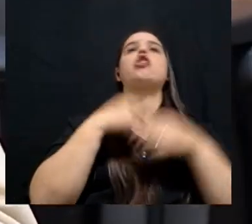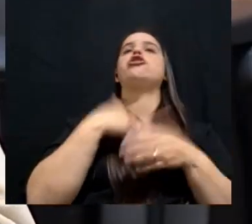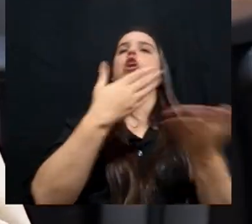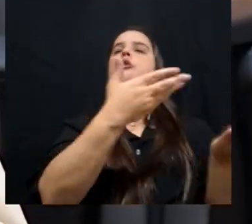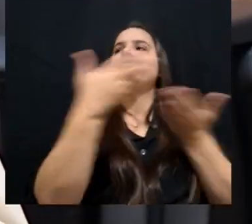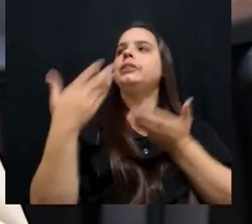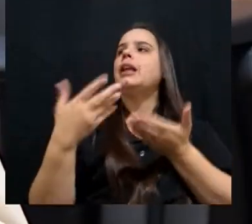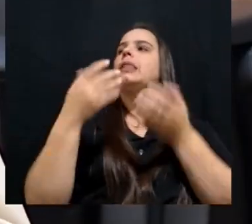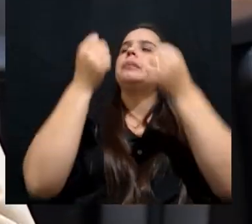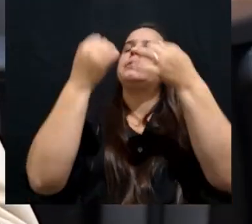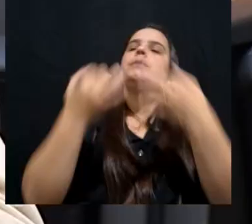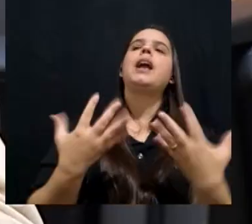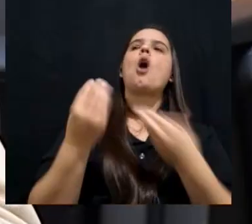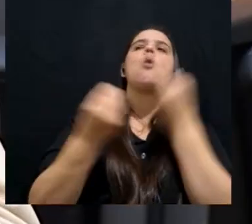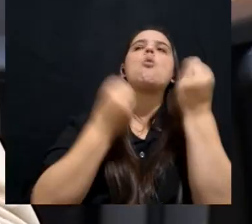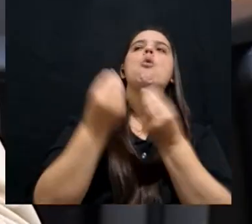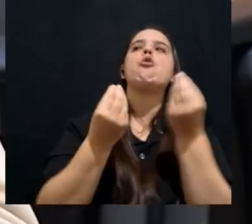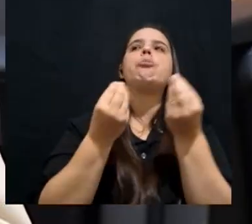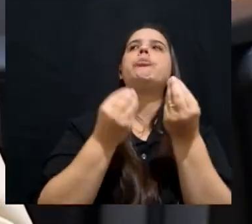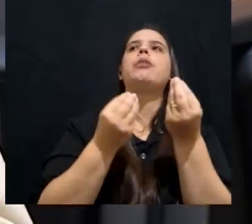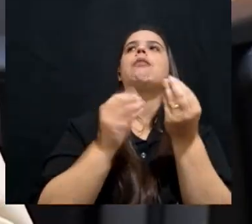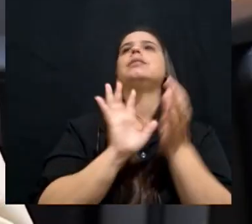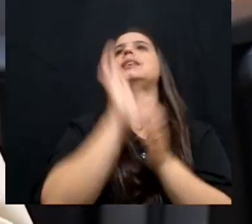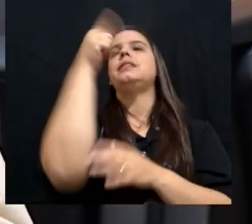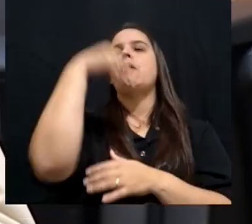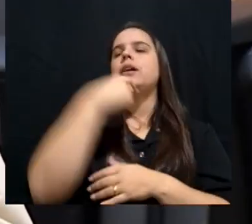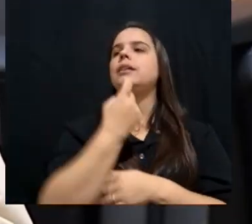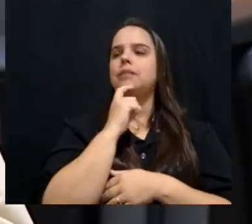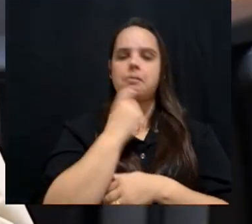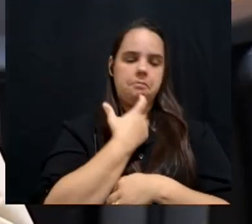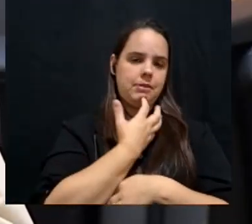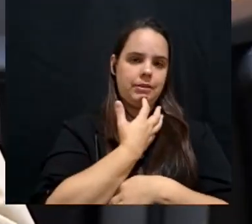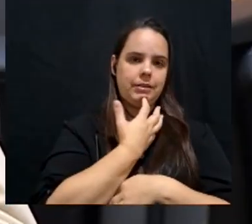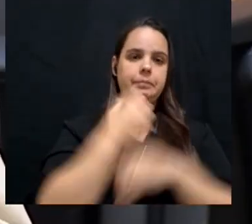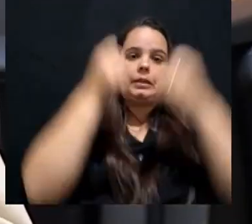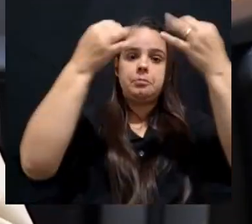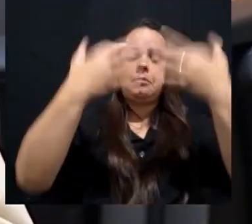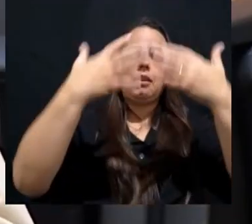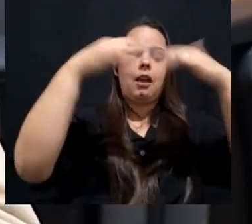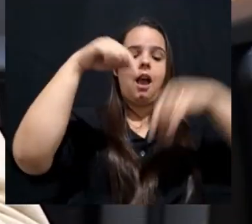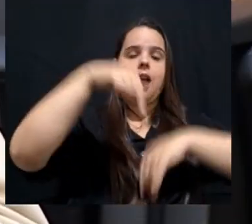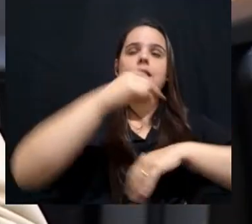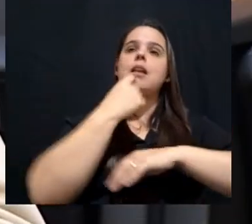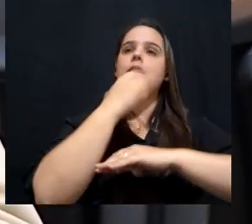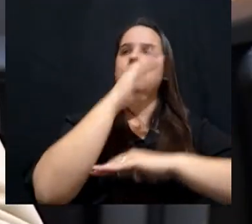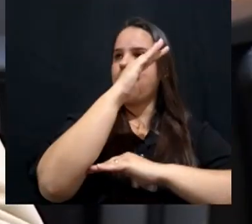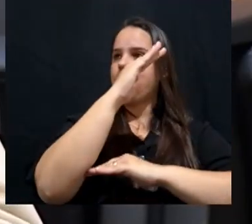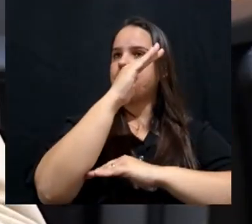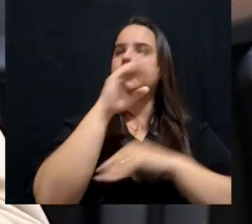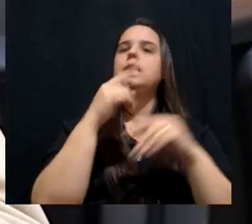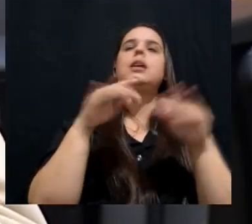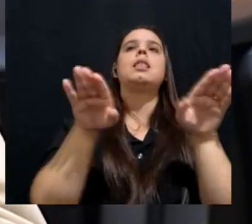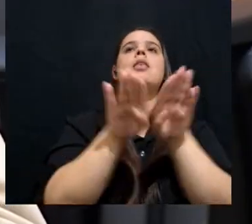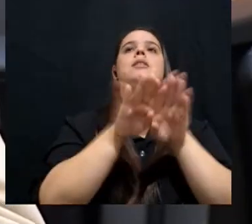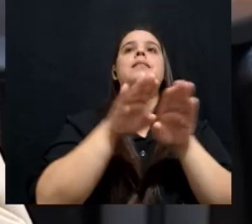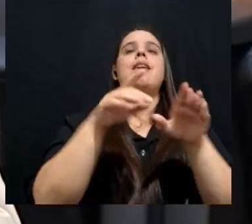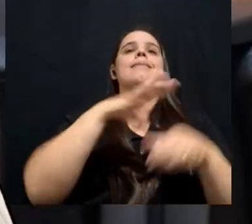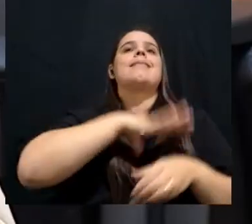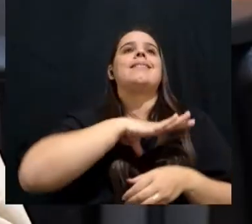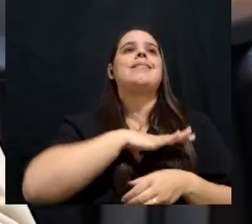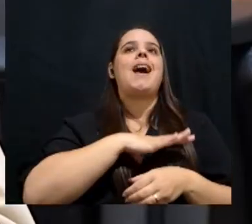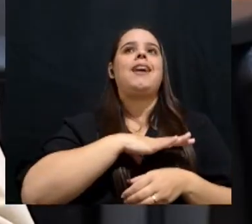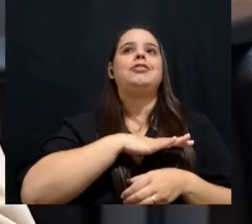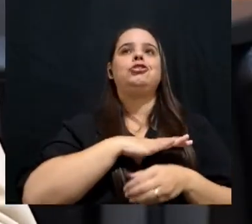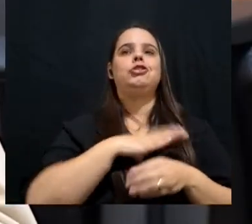Campinas. Da iniciativa, né? São iniciativas que nascem aqui na nossa Câmara Municipal, na nossa cidade, que está sendo espalhada